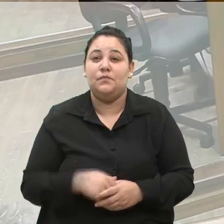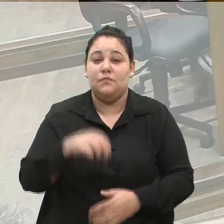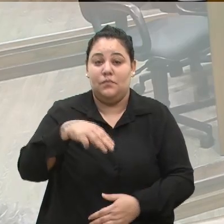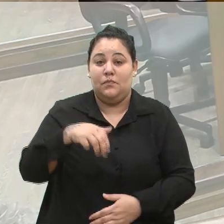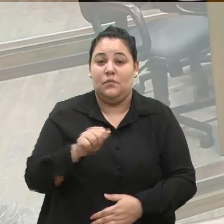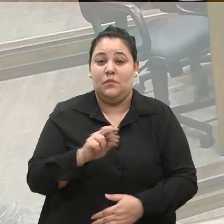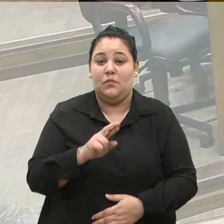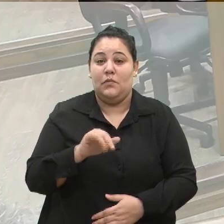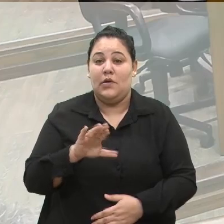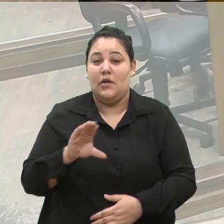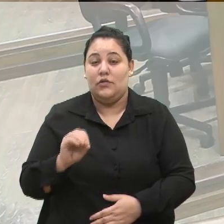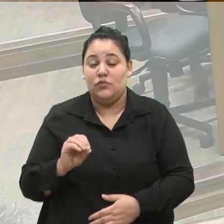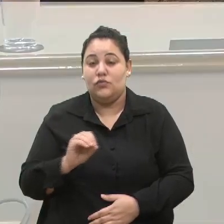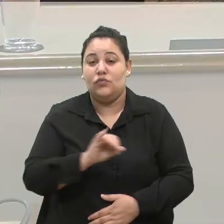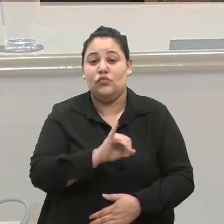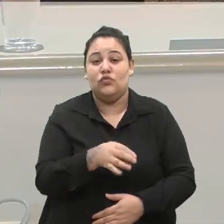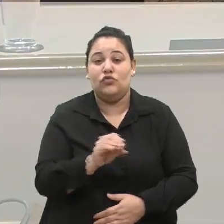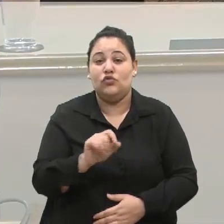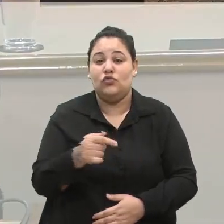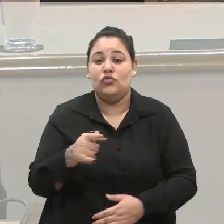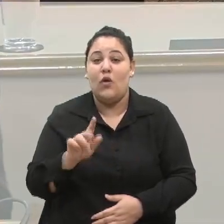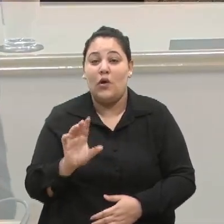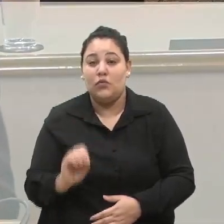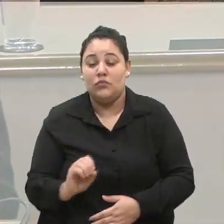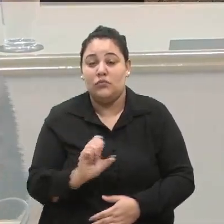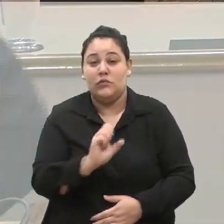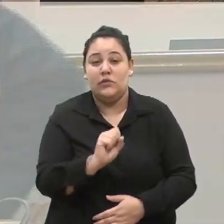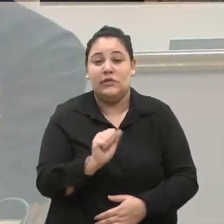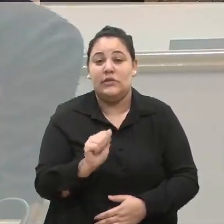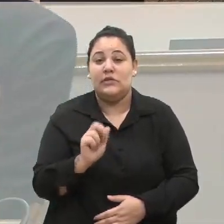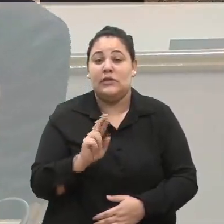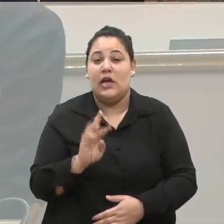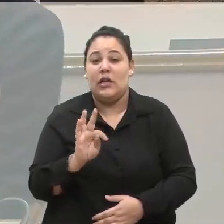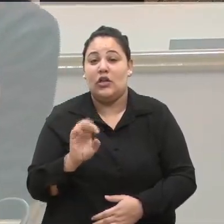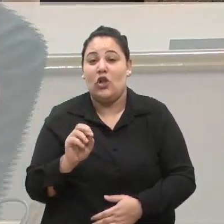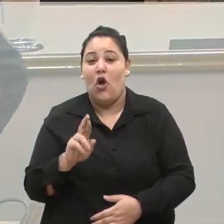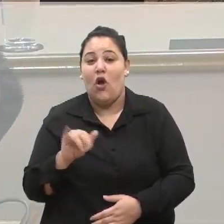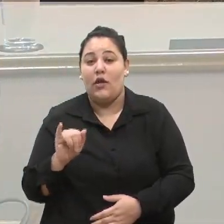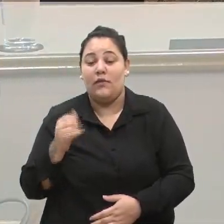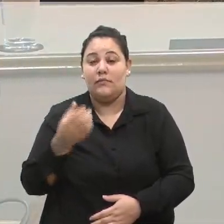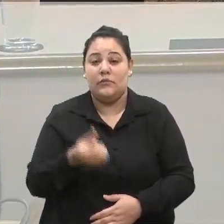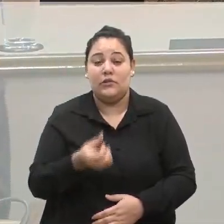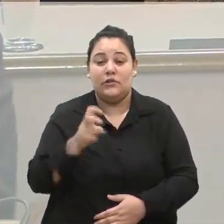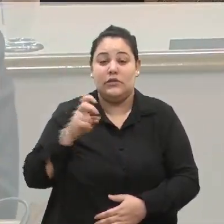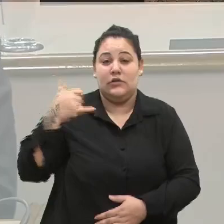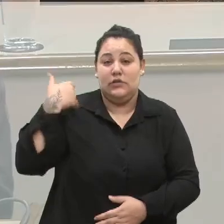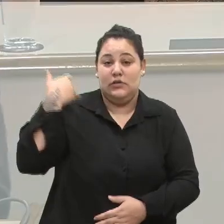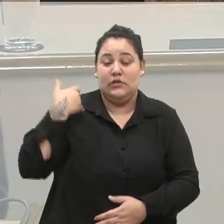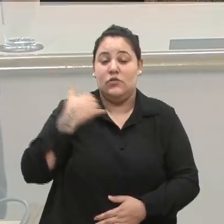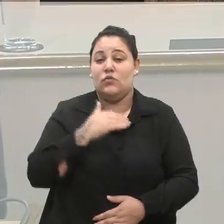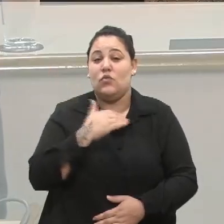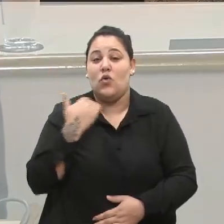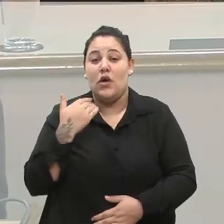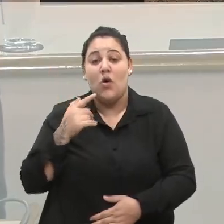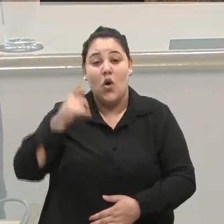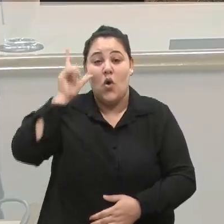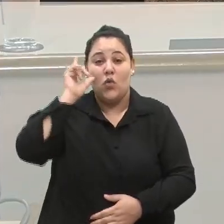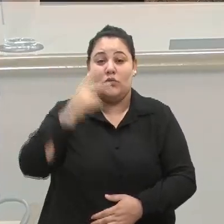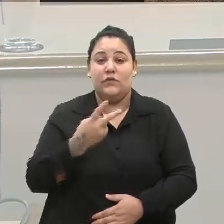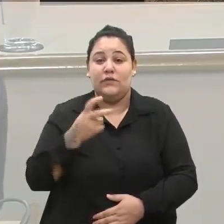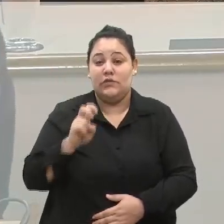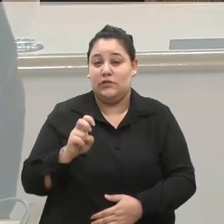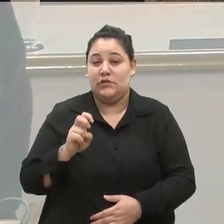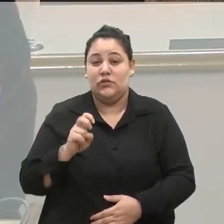João Sartori, idade 65 anos, falecido no dia de ontem, 25/4,